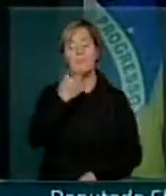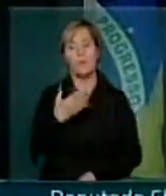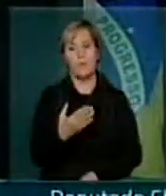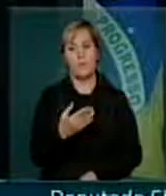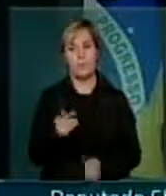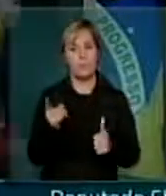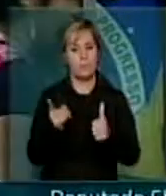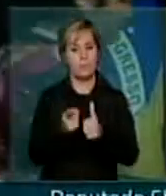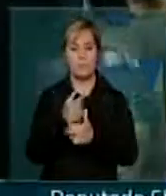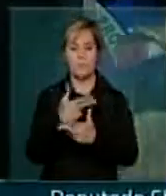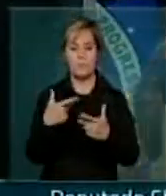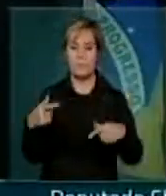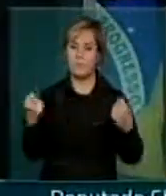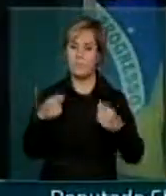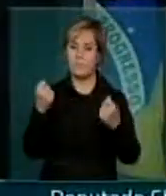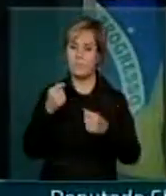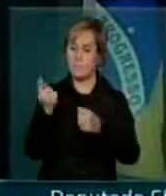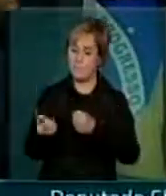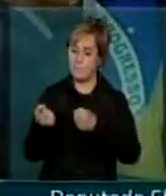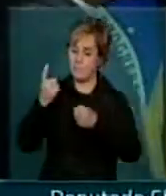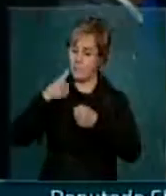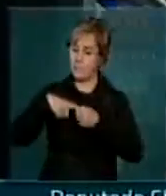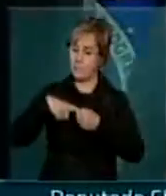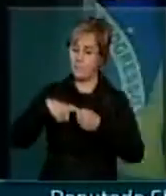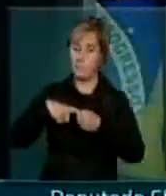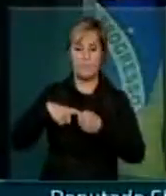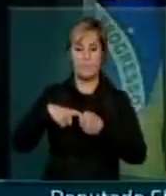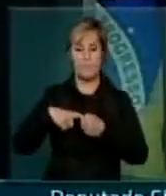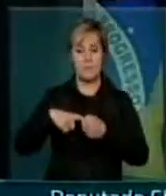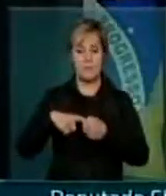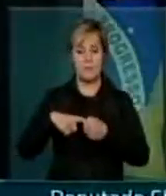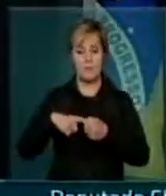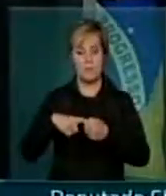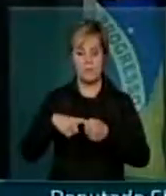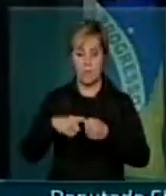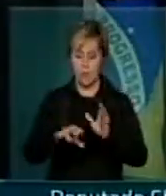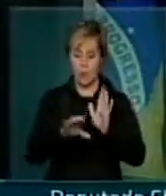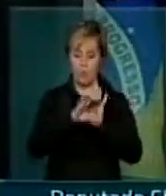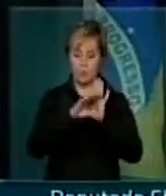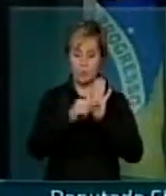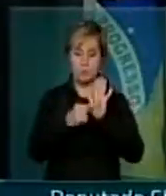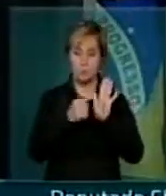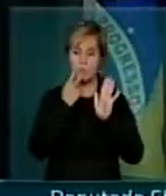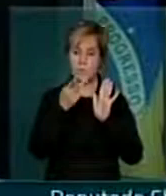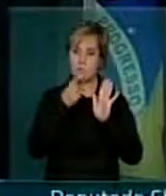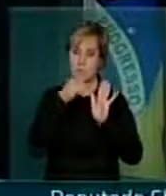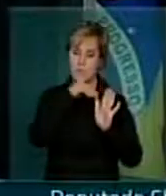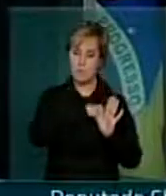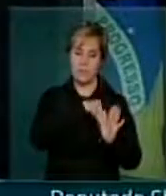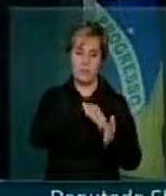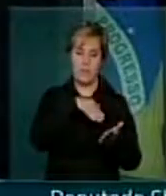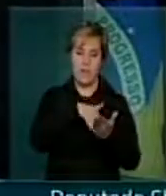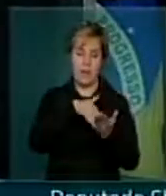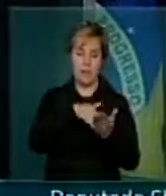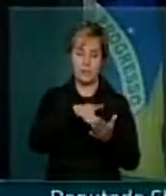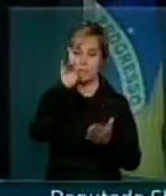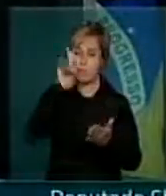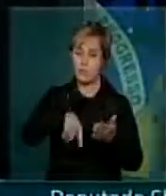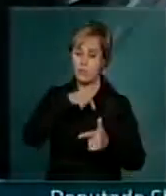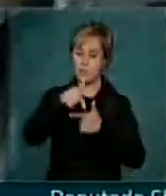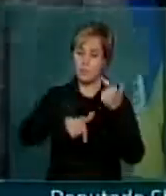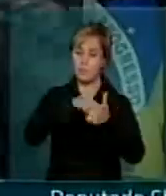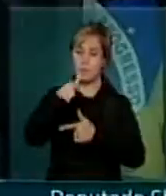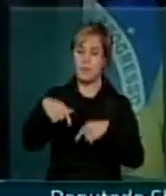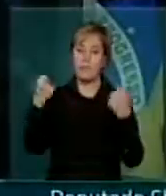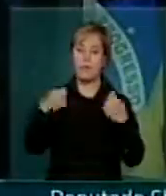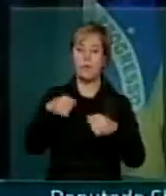lugar, é preciso recuperar o preceito constitucional, que diz que salário mínimo, direito do trabalhador,